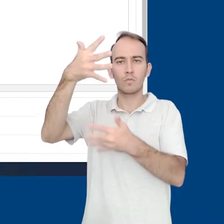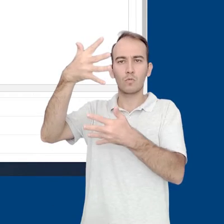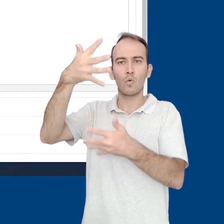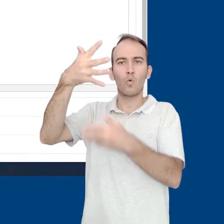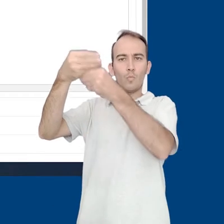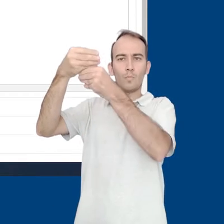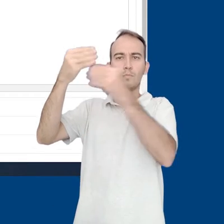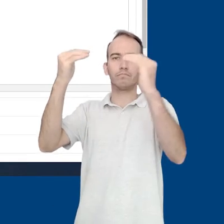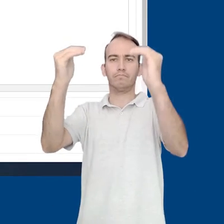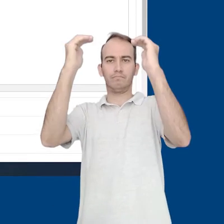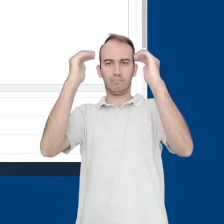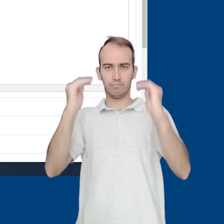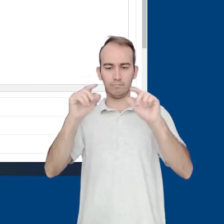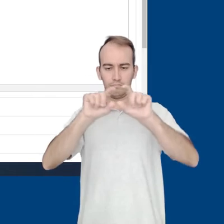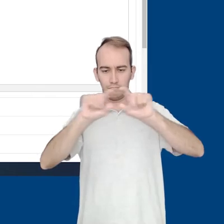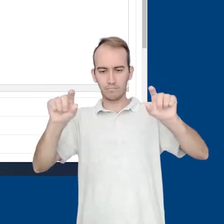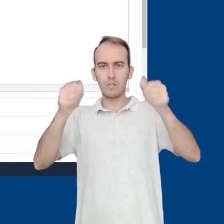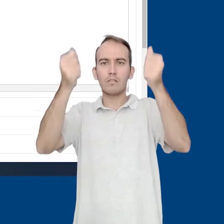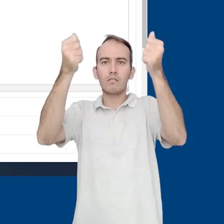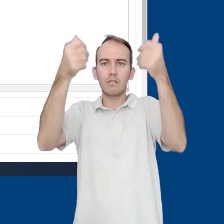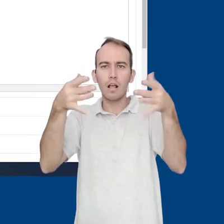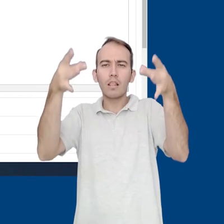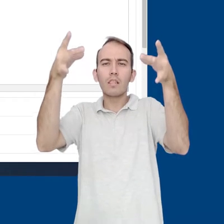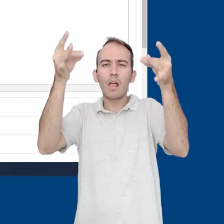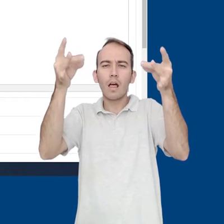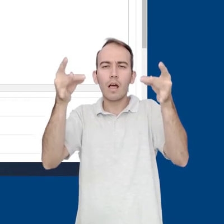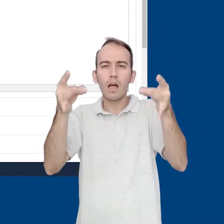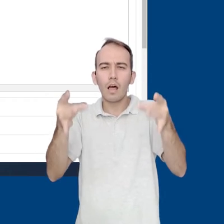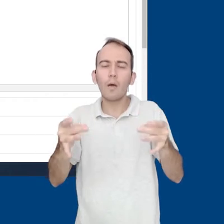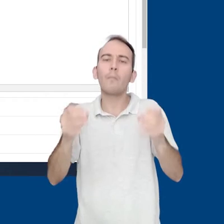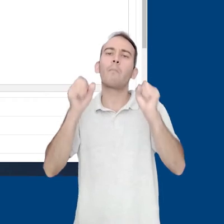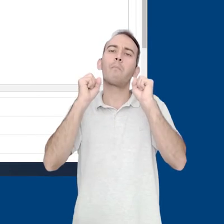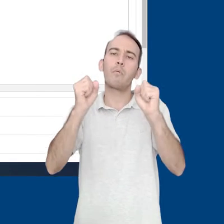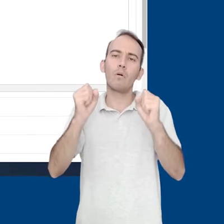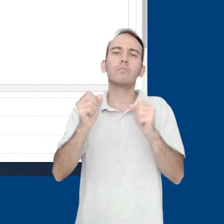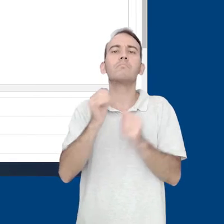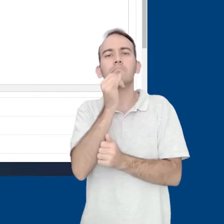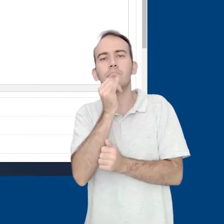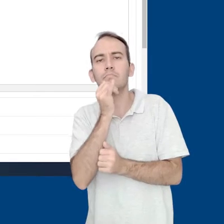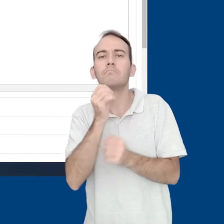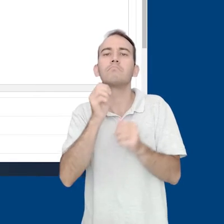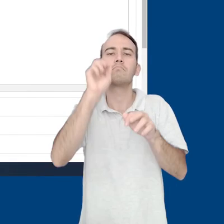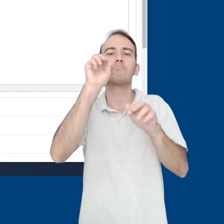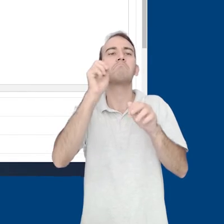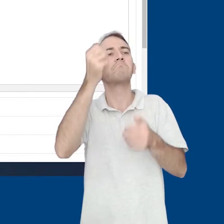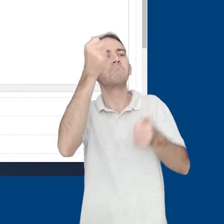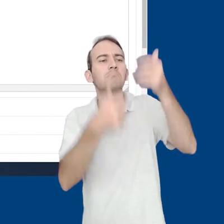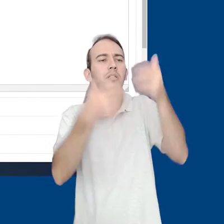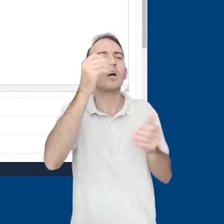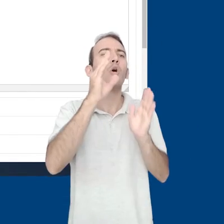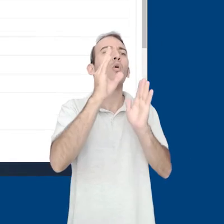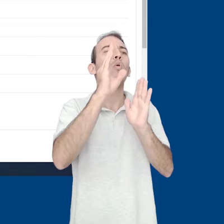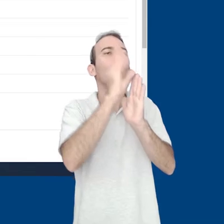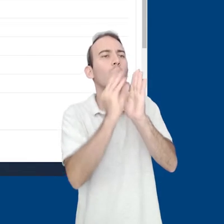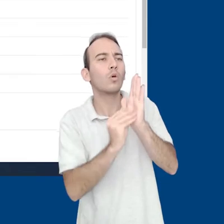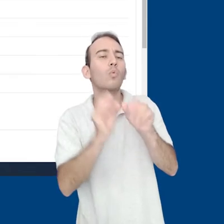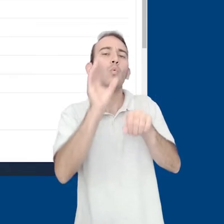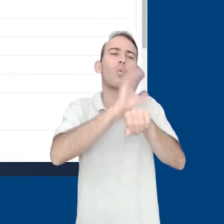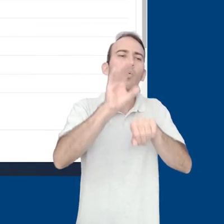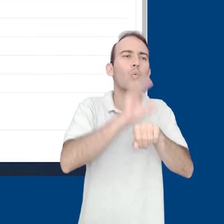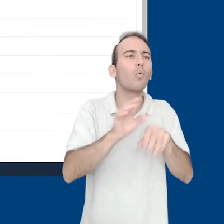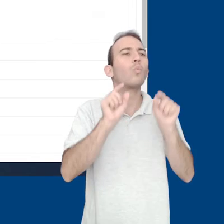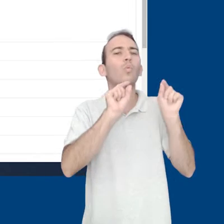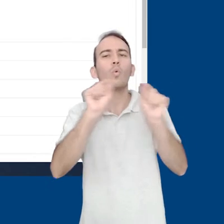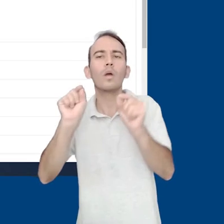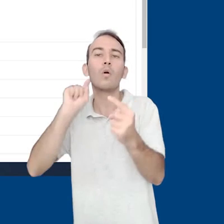Na sessão de descrição, como o próprio nome diz, podemos inserir uma descrição do que o curso oferece. Em